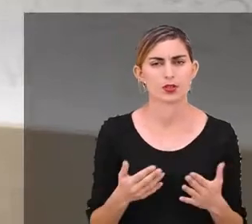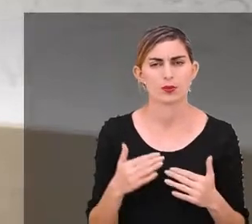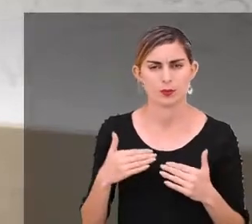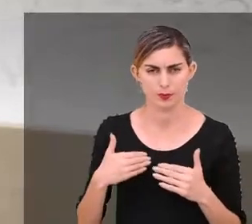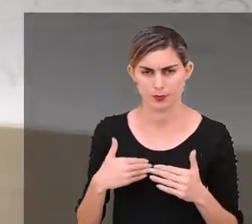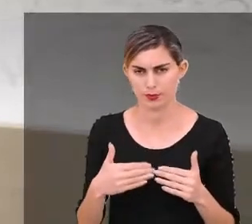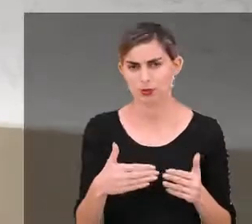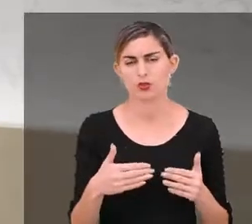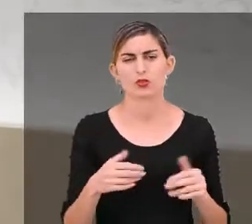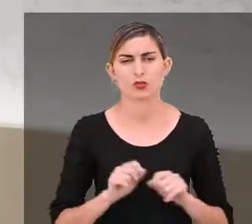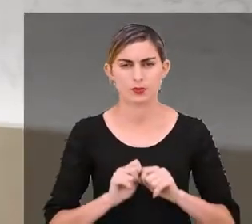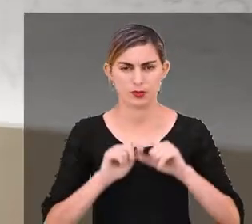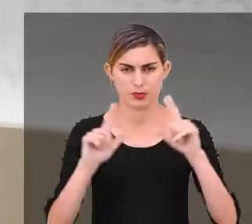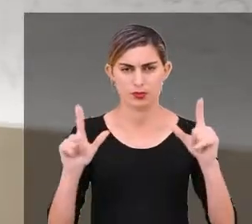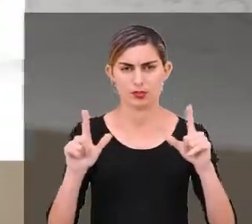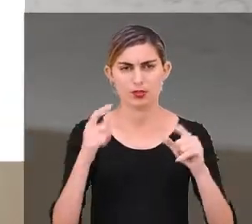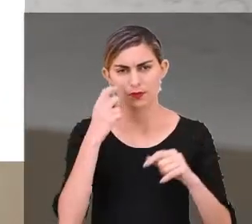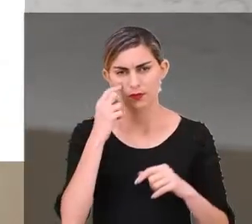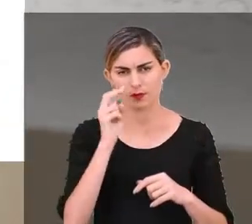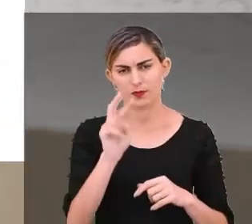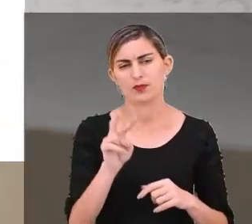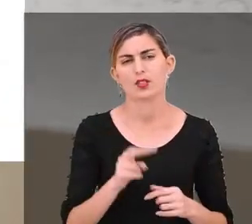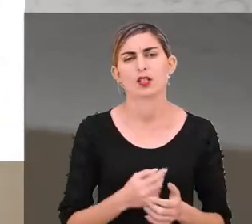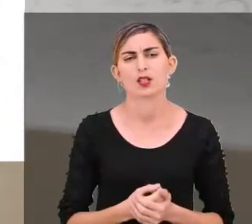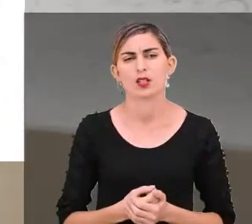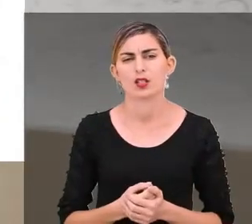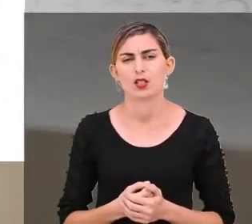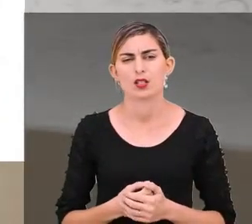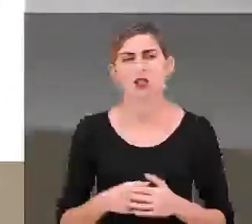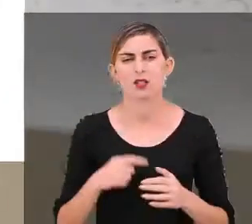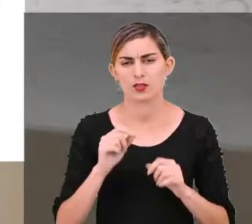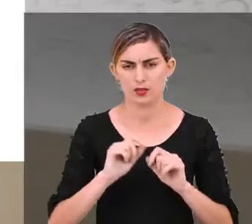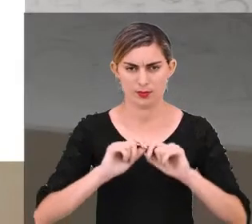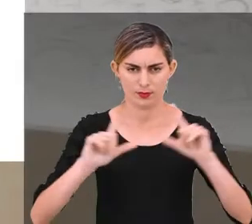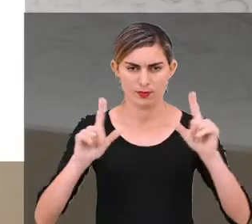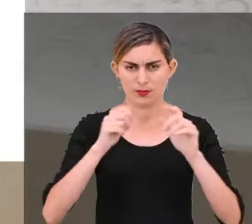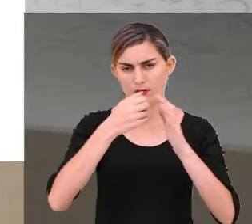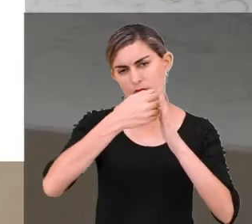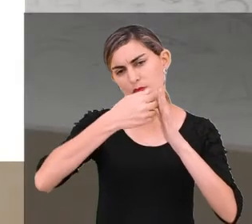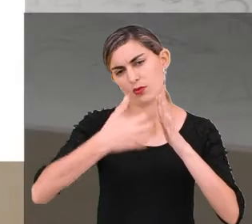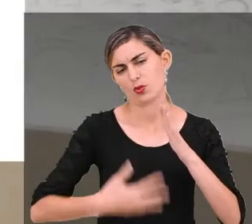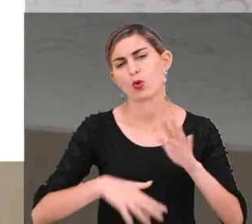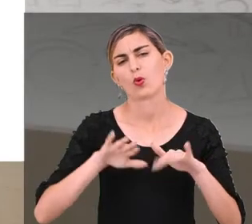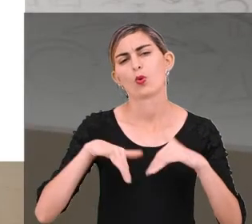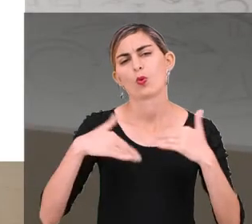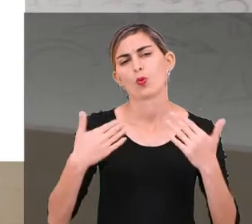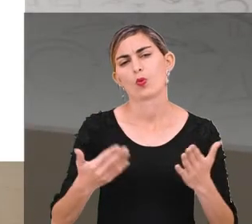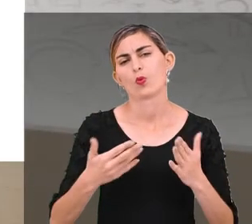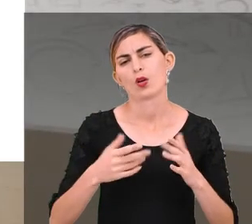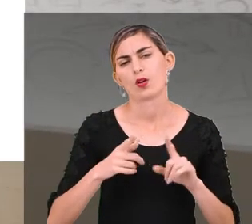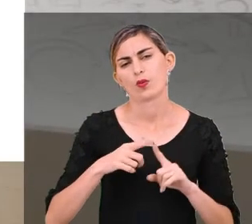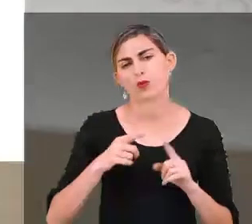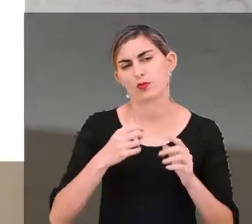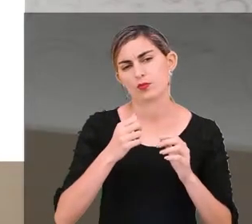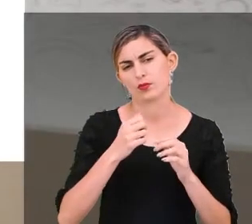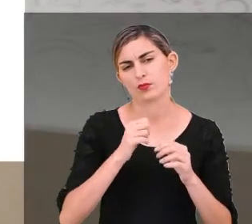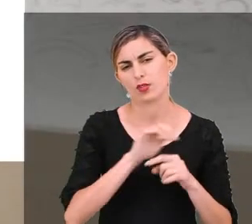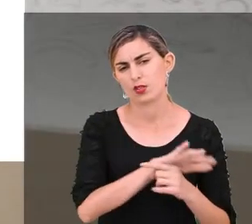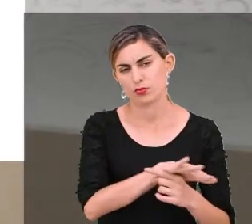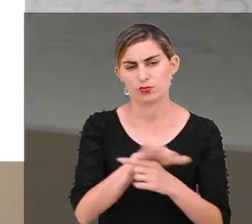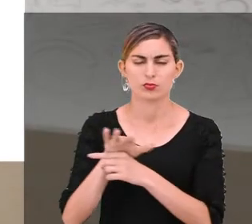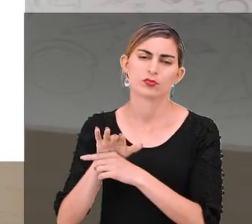Então, próximo tela, né, você vai acompanhar aí, né, quais seriam essas